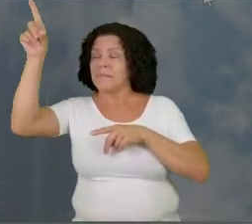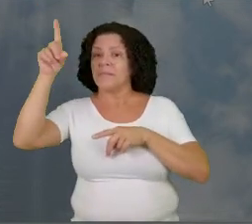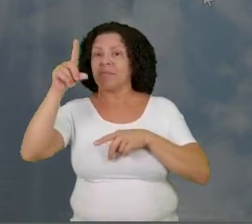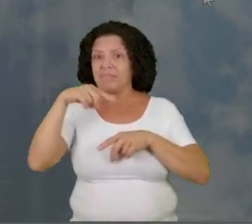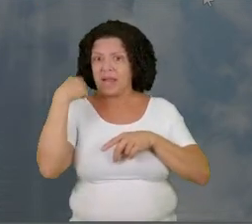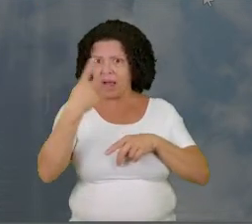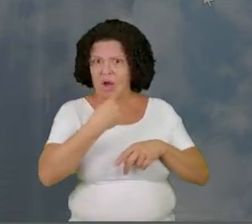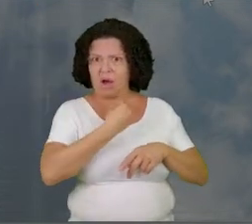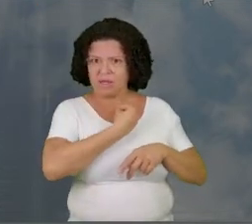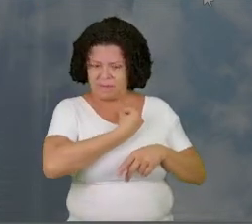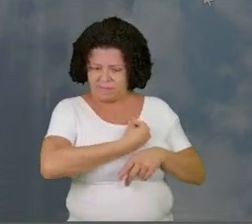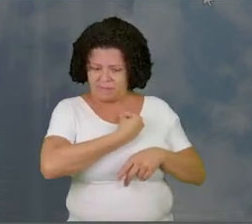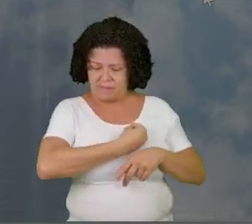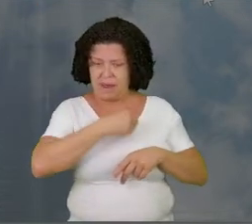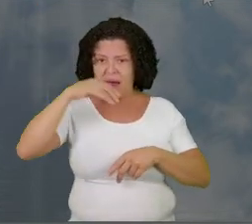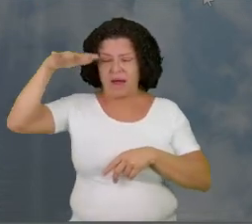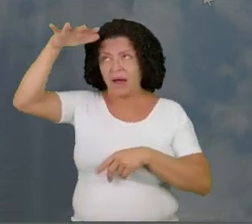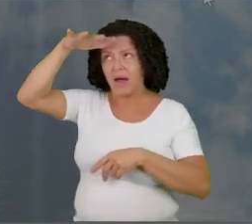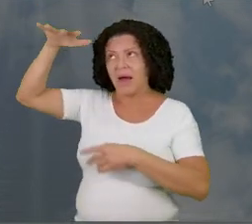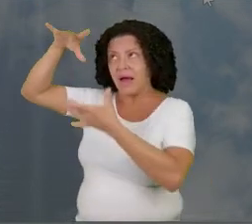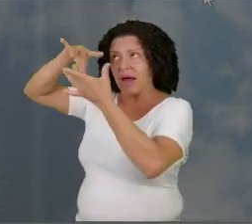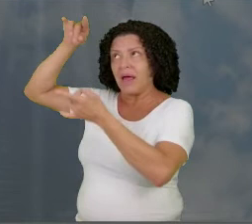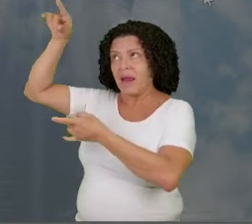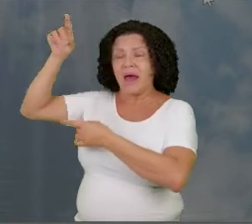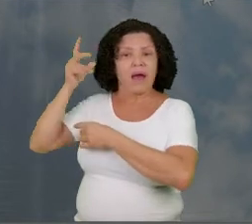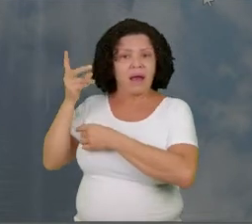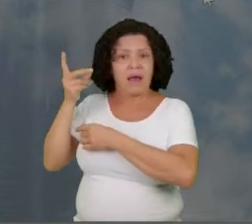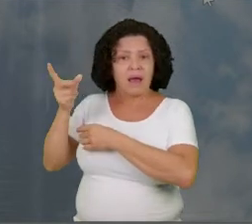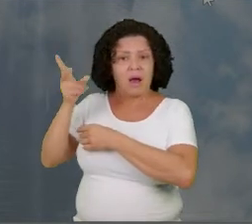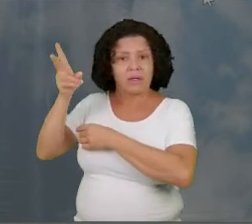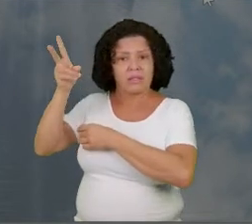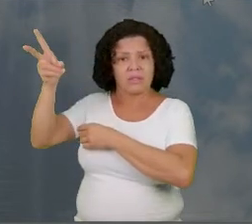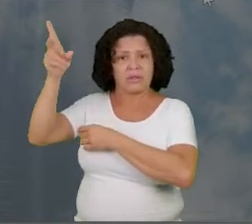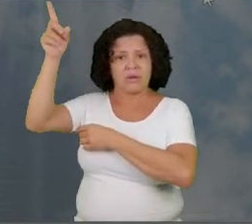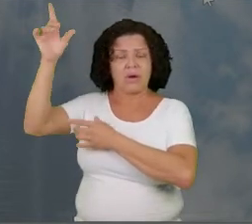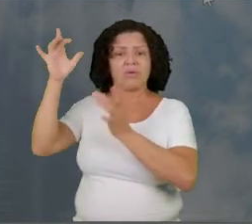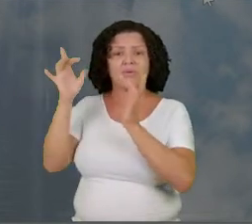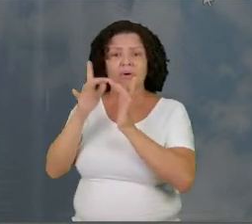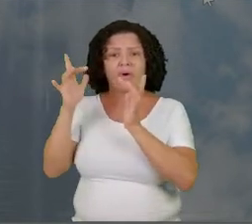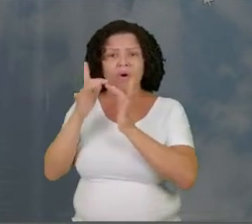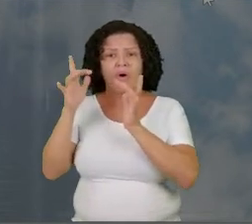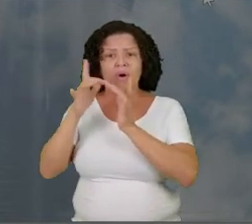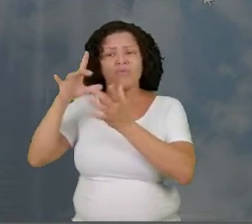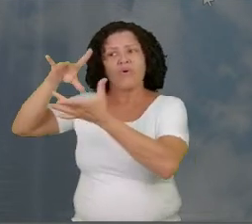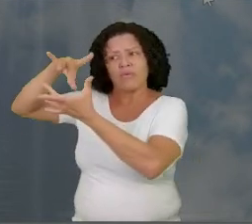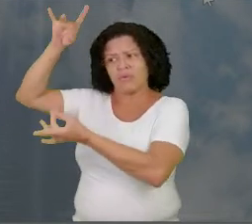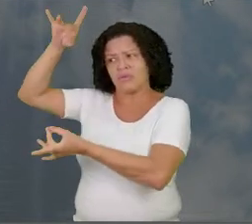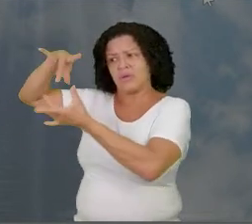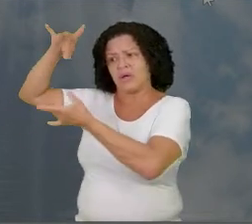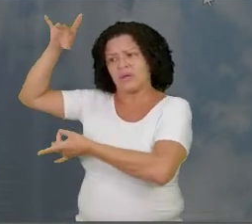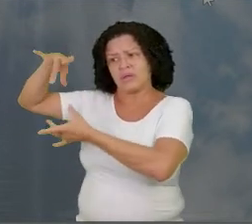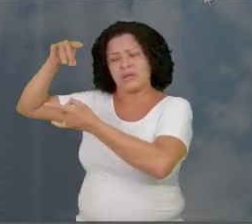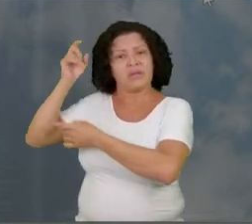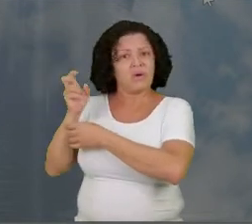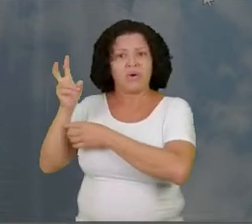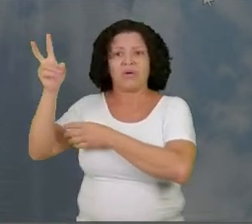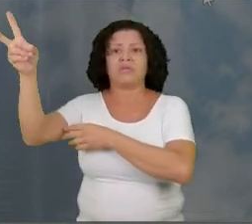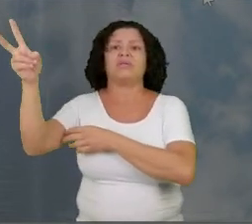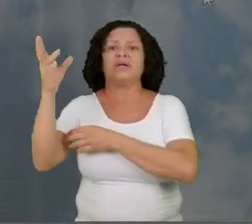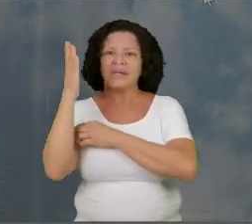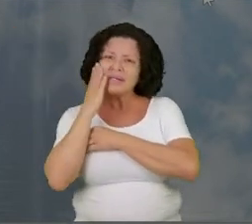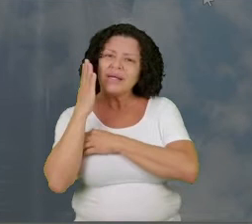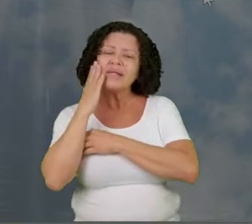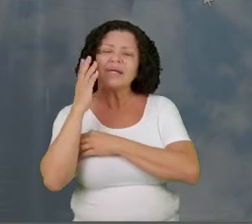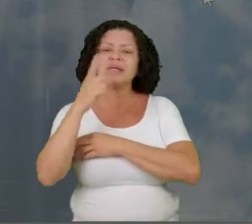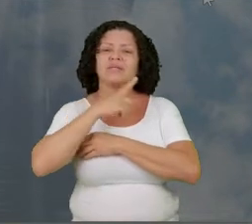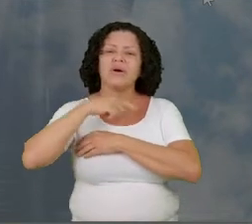A nossa presença no mundo espiritual, ela é permanente. O nosso contato com os espíritos, ele é permanente,